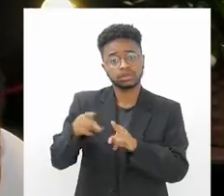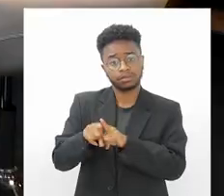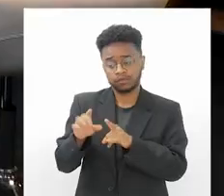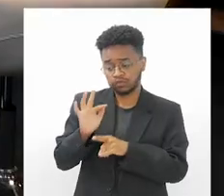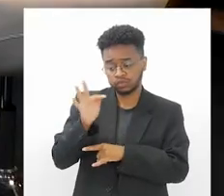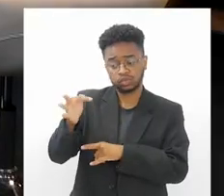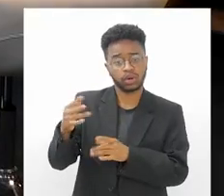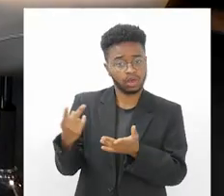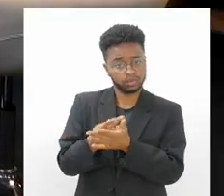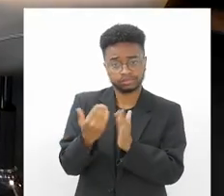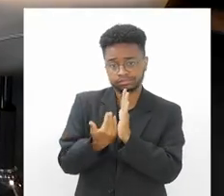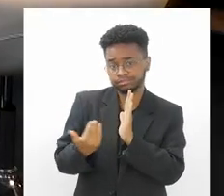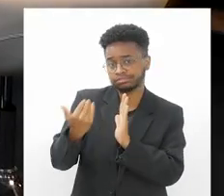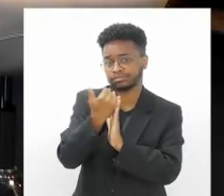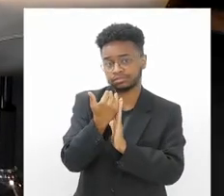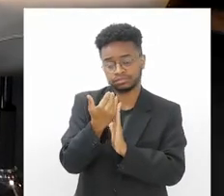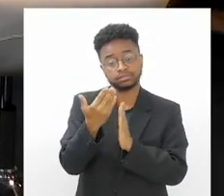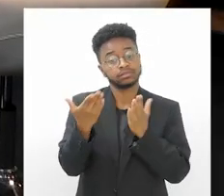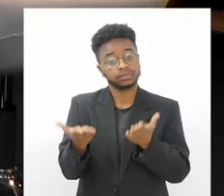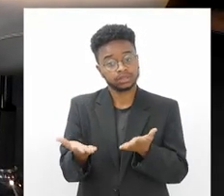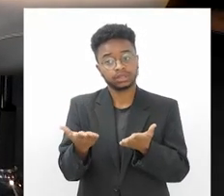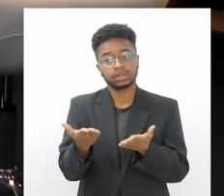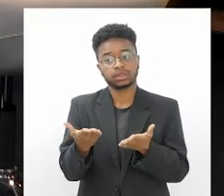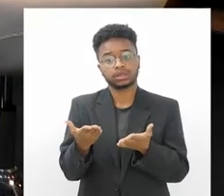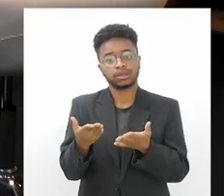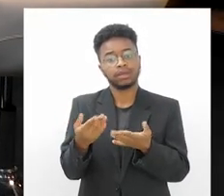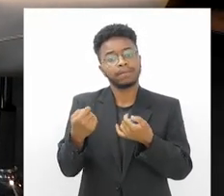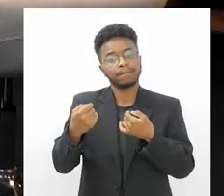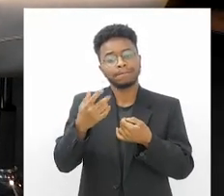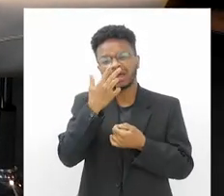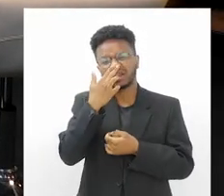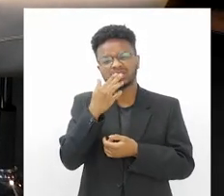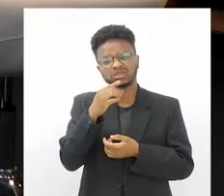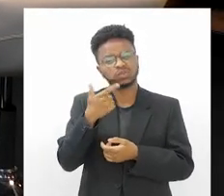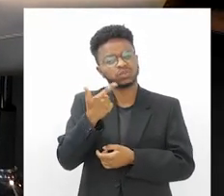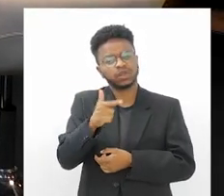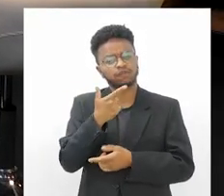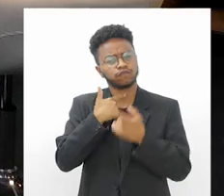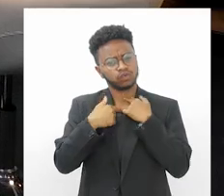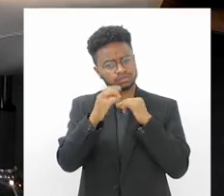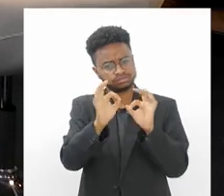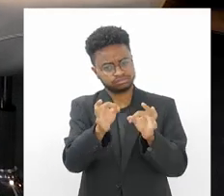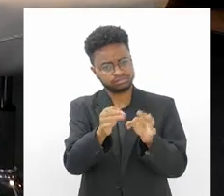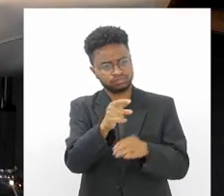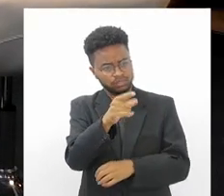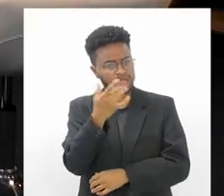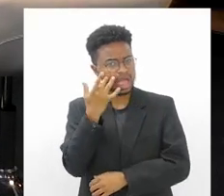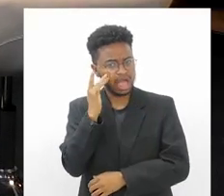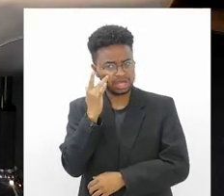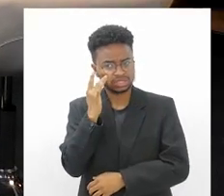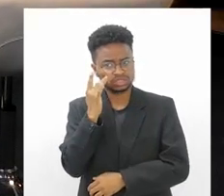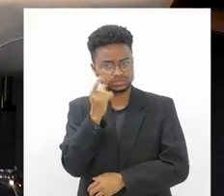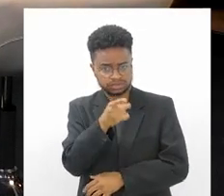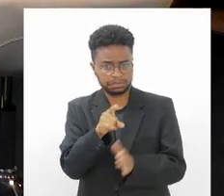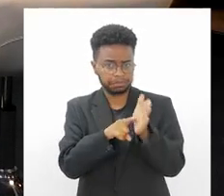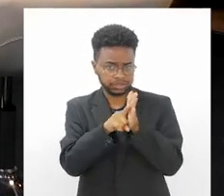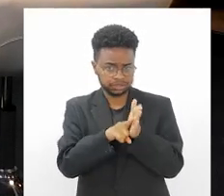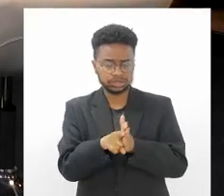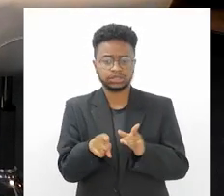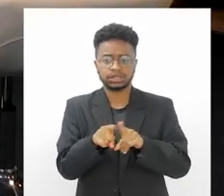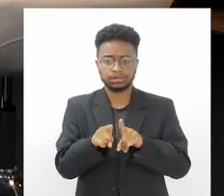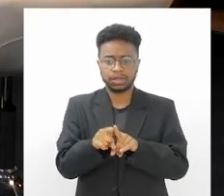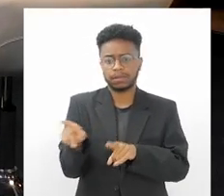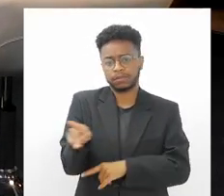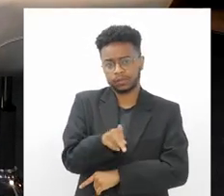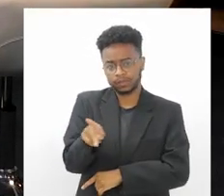acontecer mais ainda. Exatamente. Isso não tem discussão. Então, acho que é falta de vontade, sabe? A senhora acha, como também